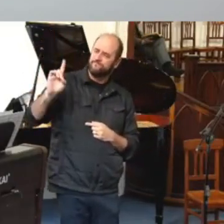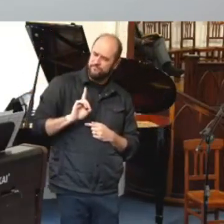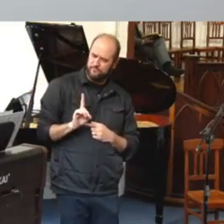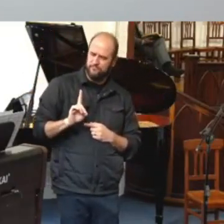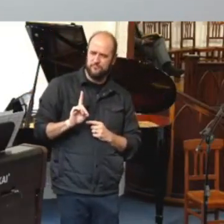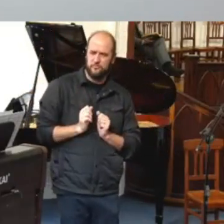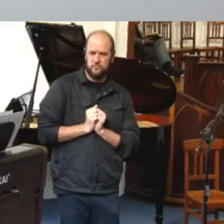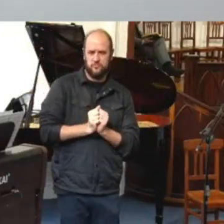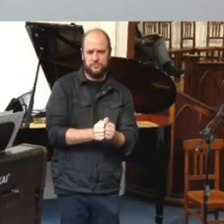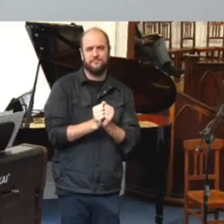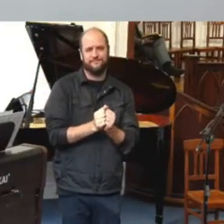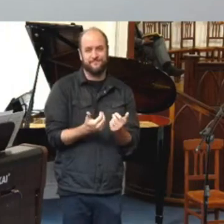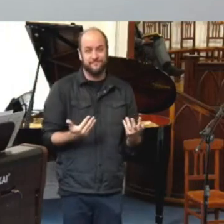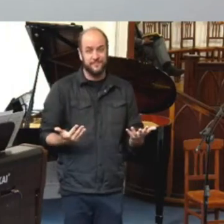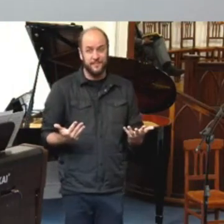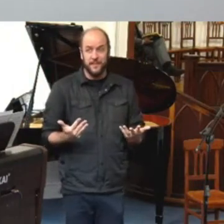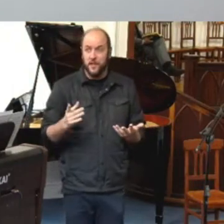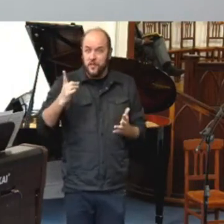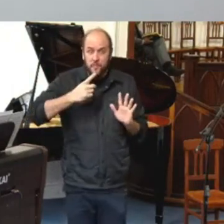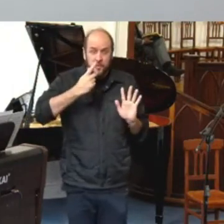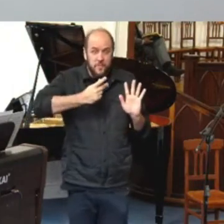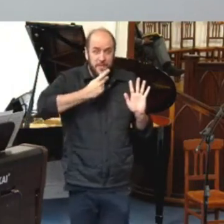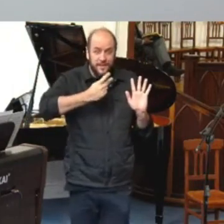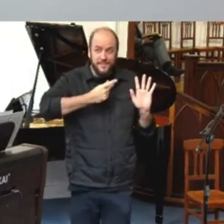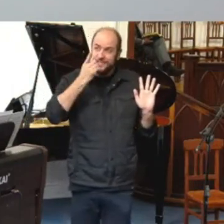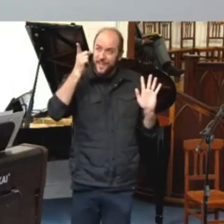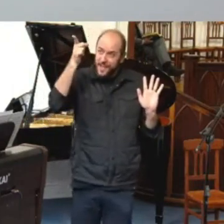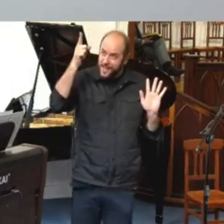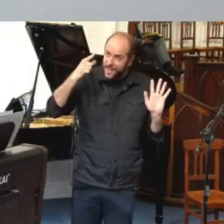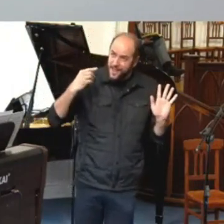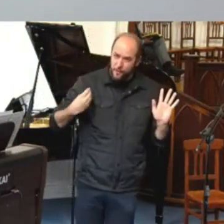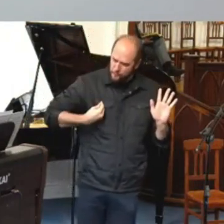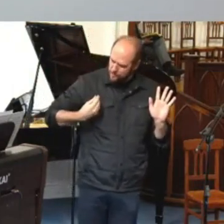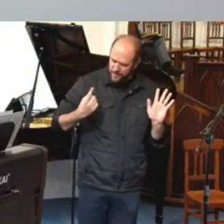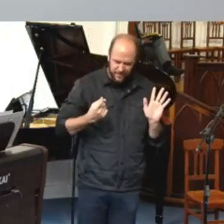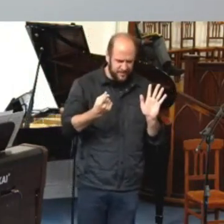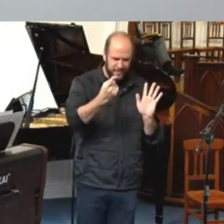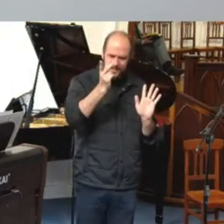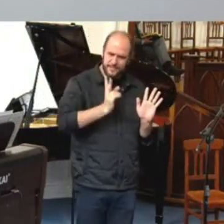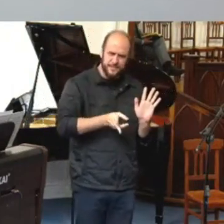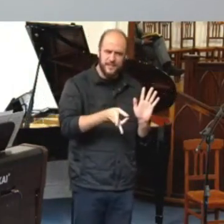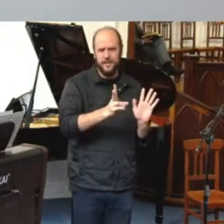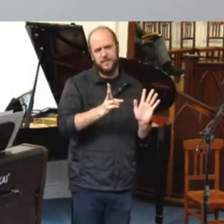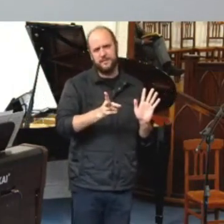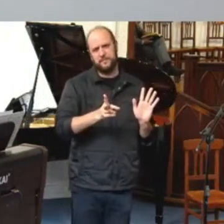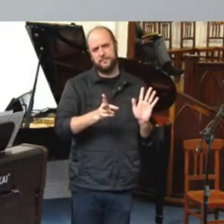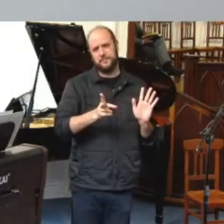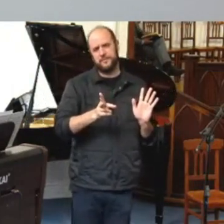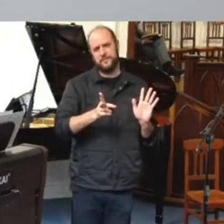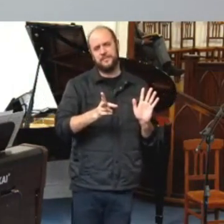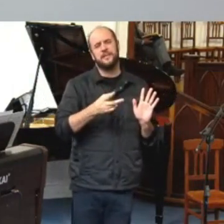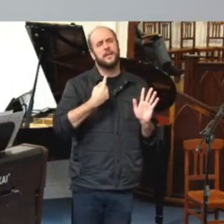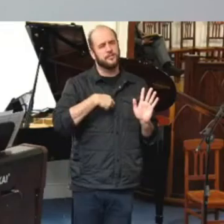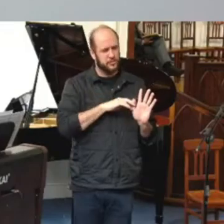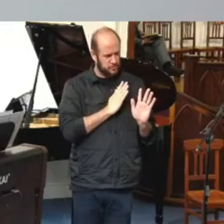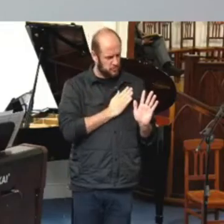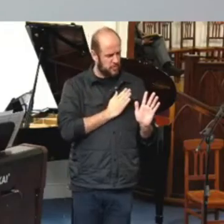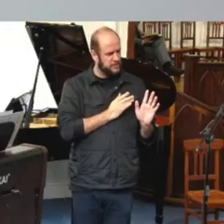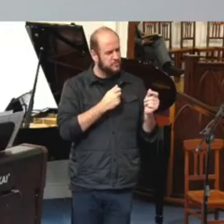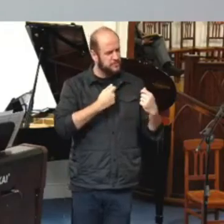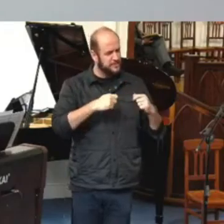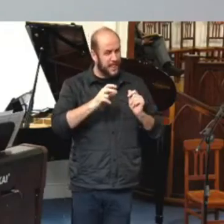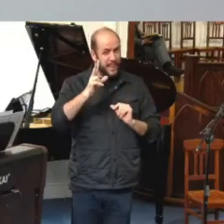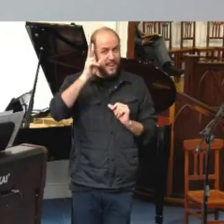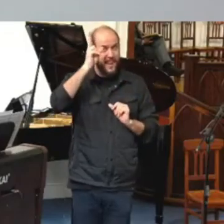comigo. São promessas eternas que descansam o nosso coração